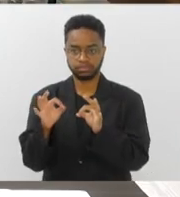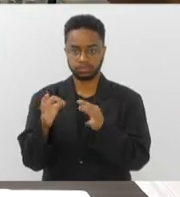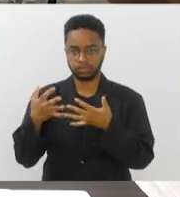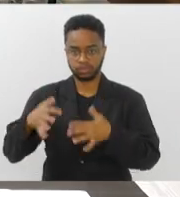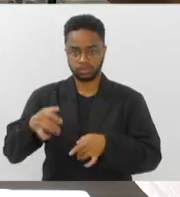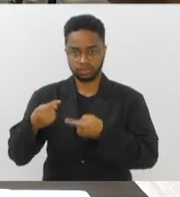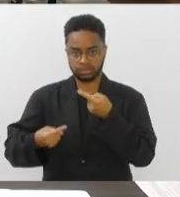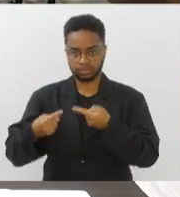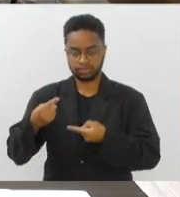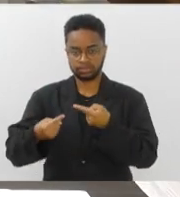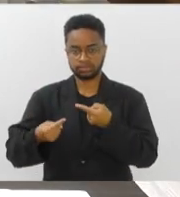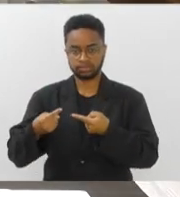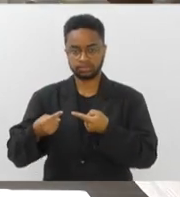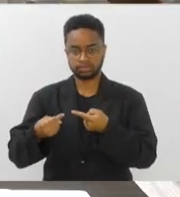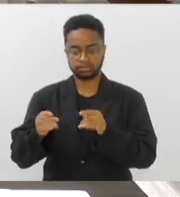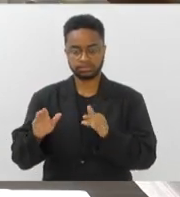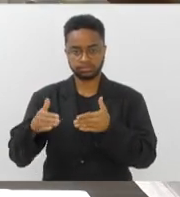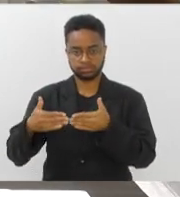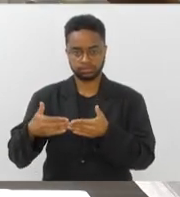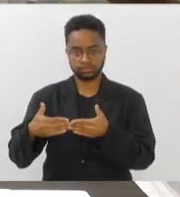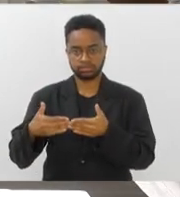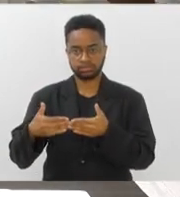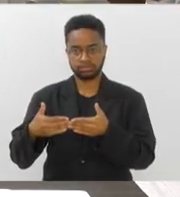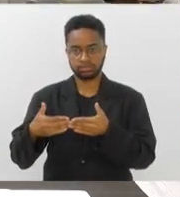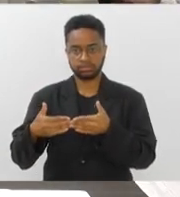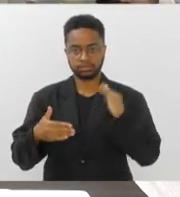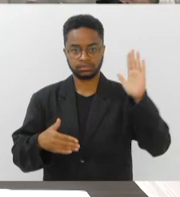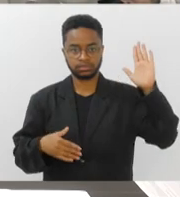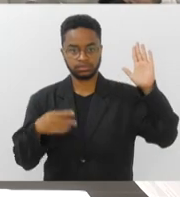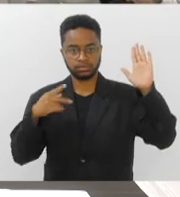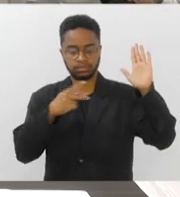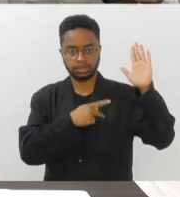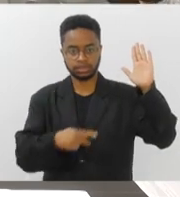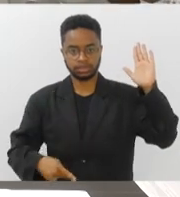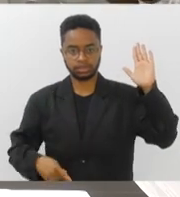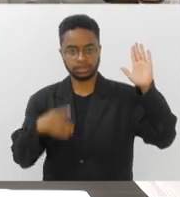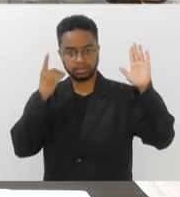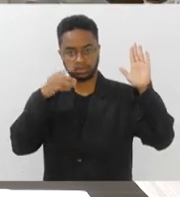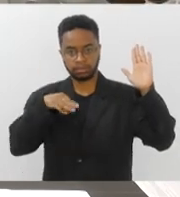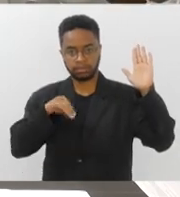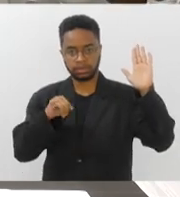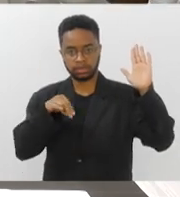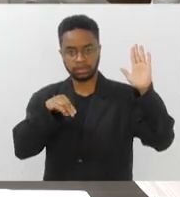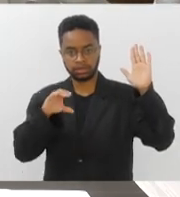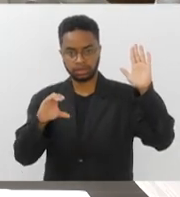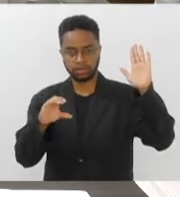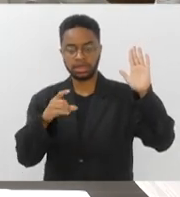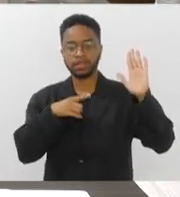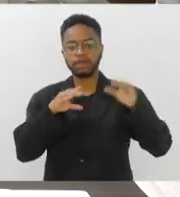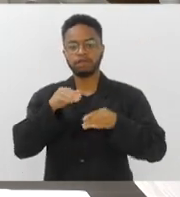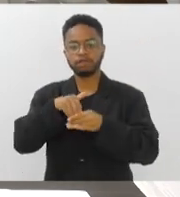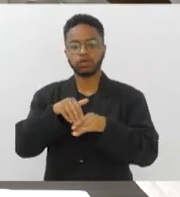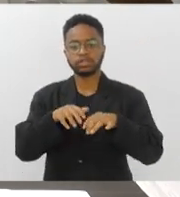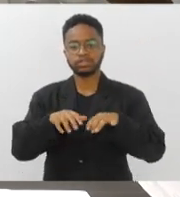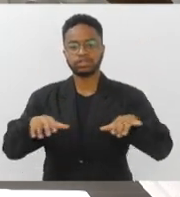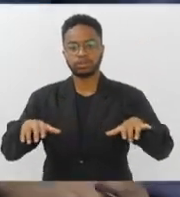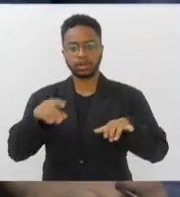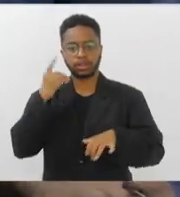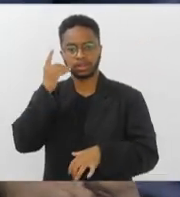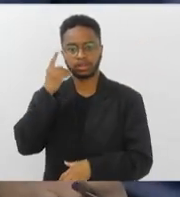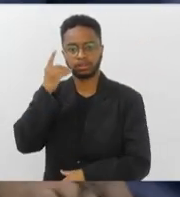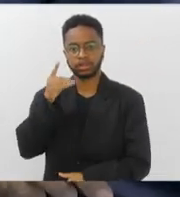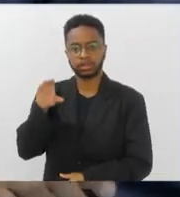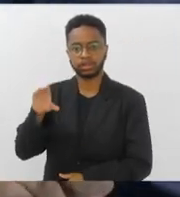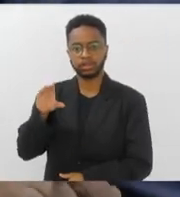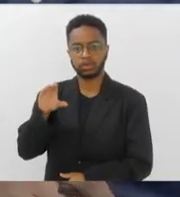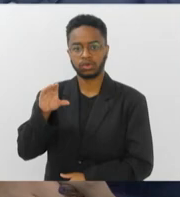Não havendo quem queira discutir, encerrada a discussão. Presidente. Deputado Carlos Mink. Tem um voto em separado do deputado